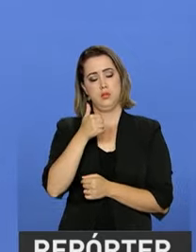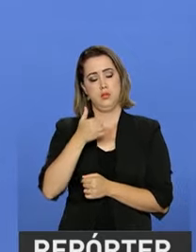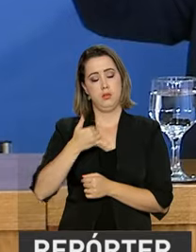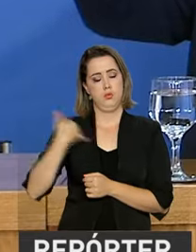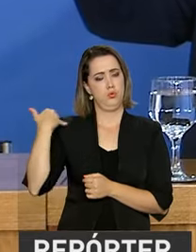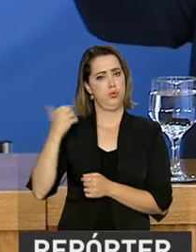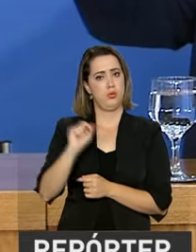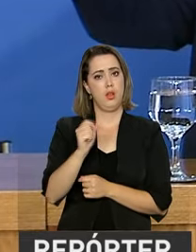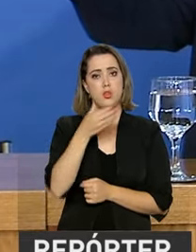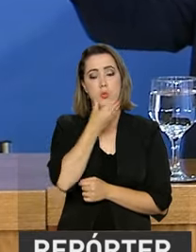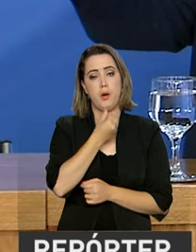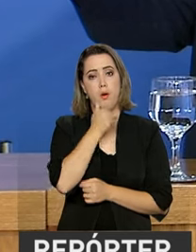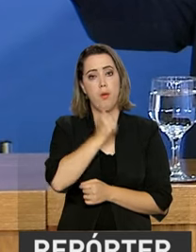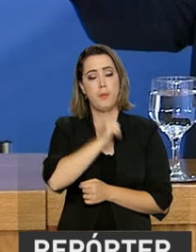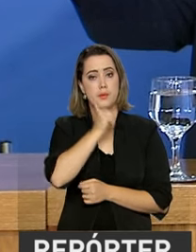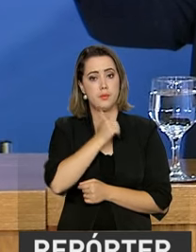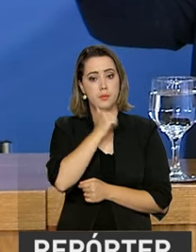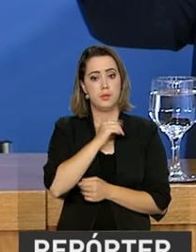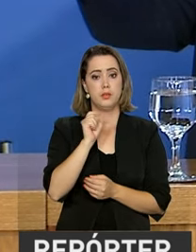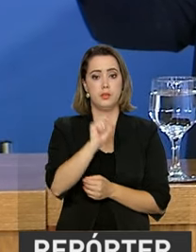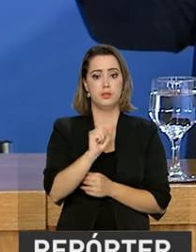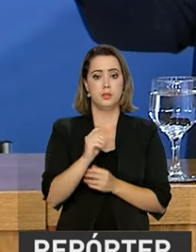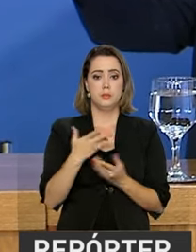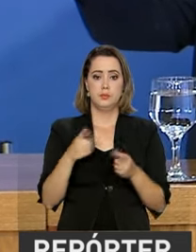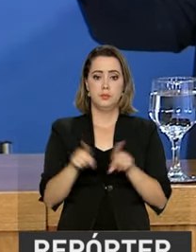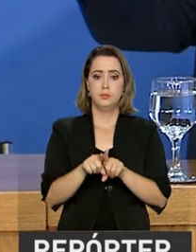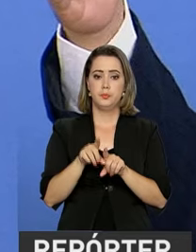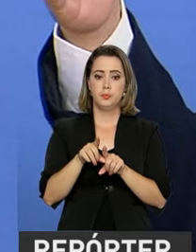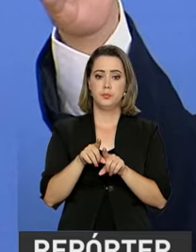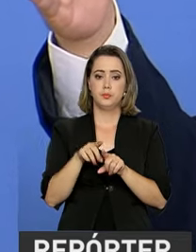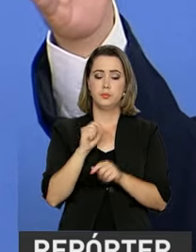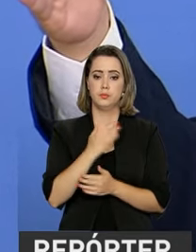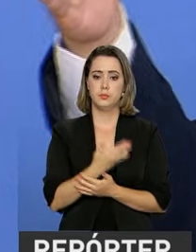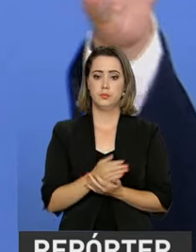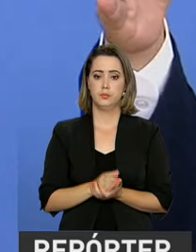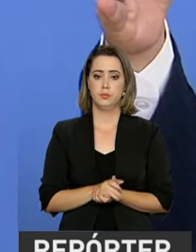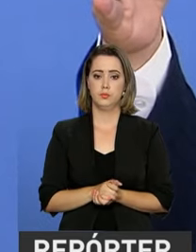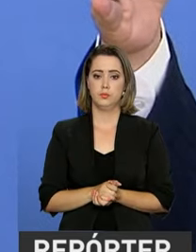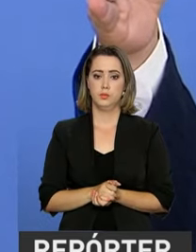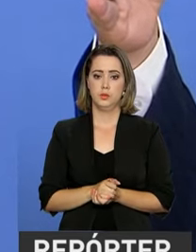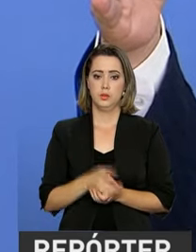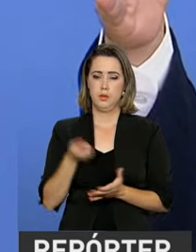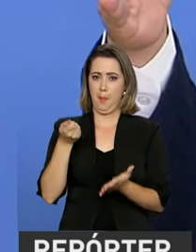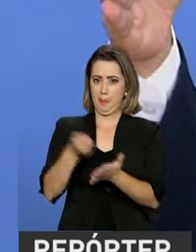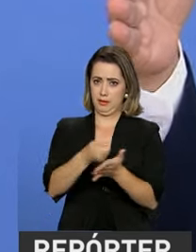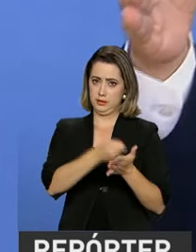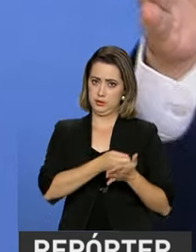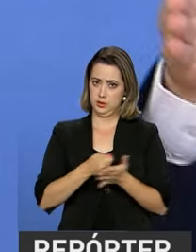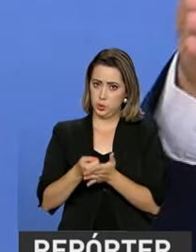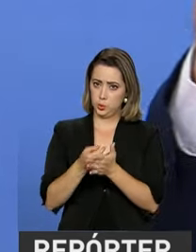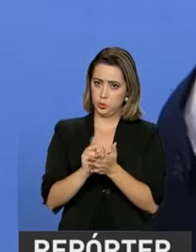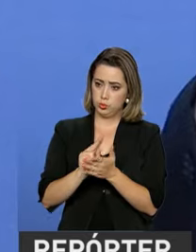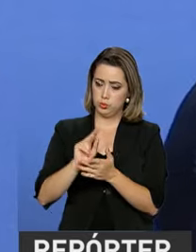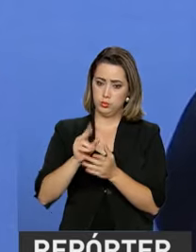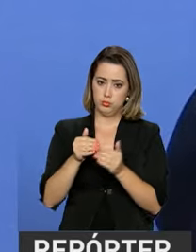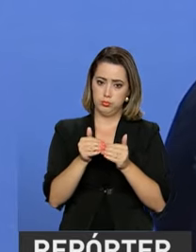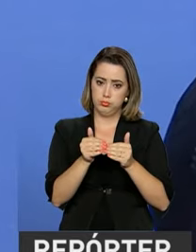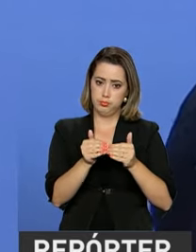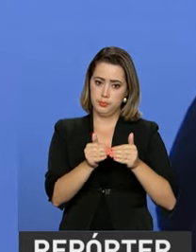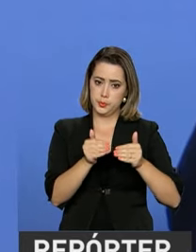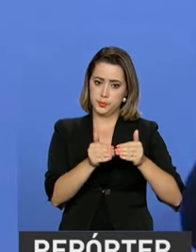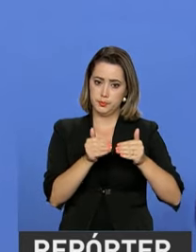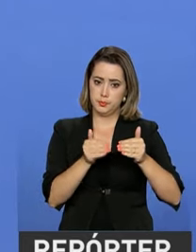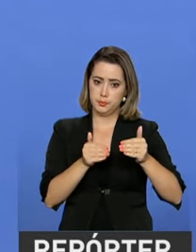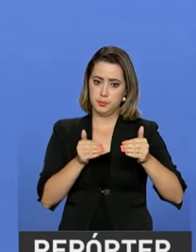para mulheres você vai aplicando uma esse esse esse pedágio para trás